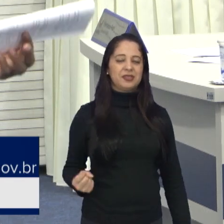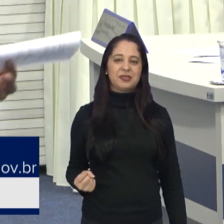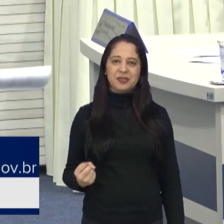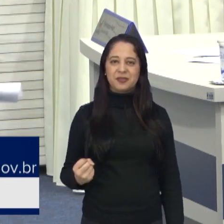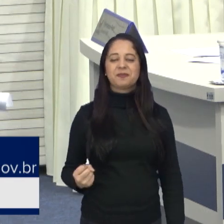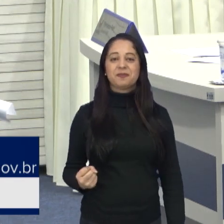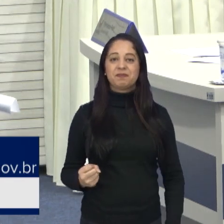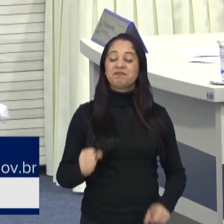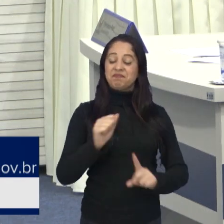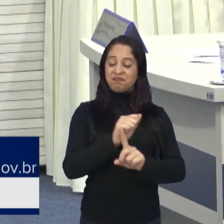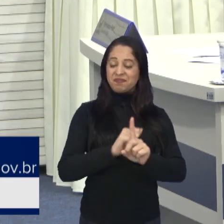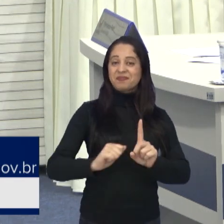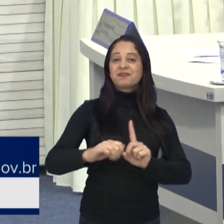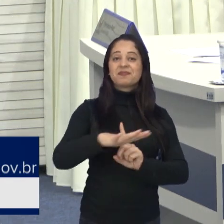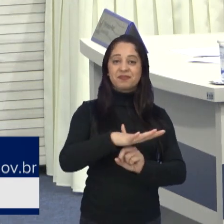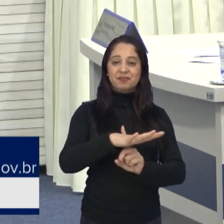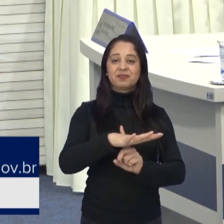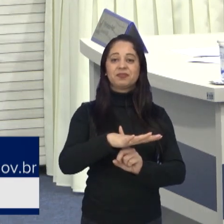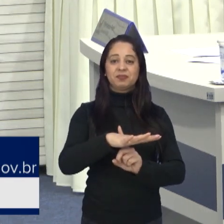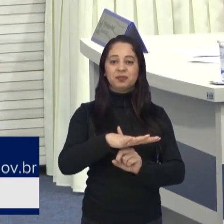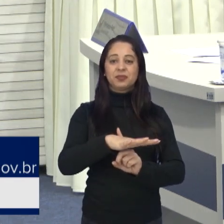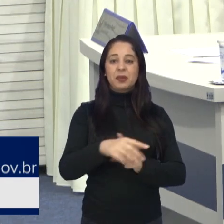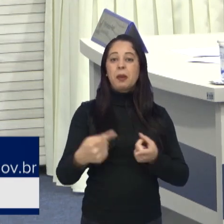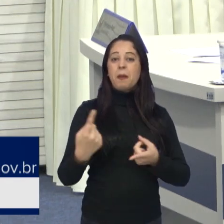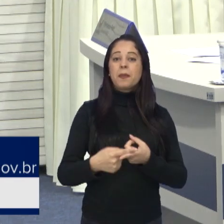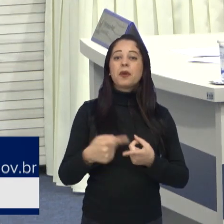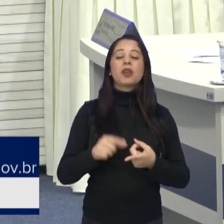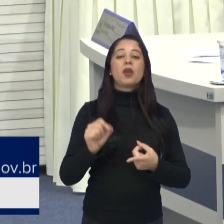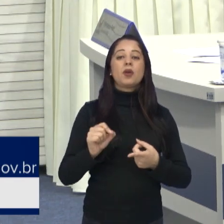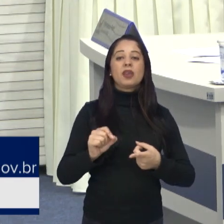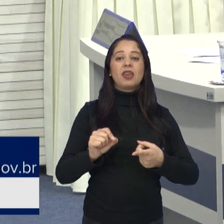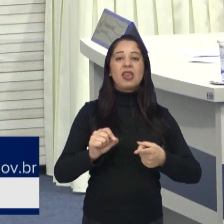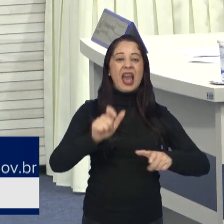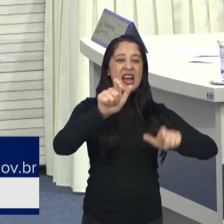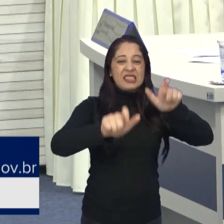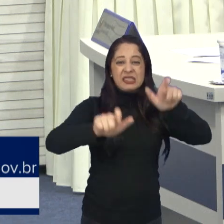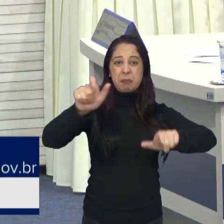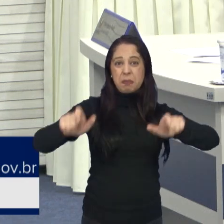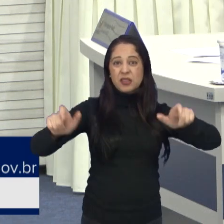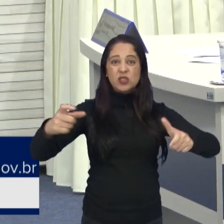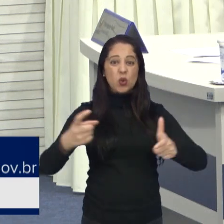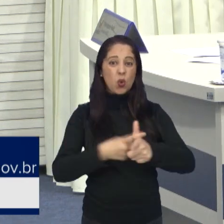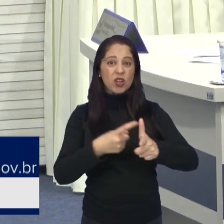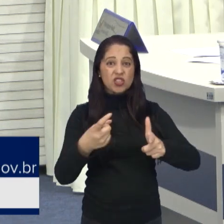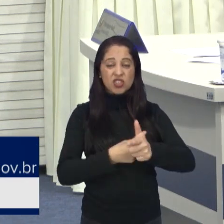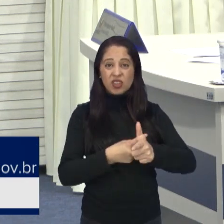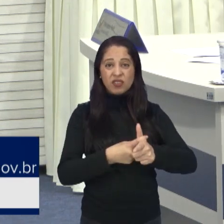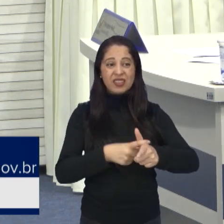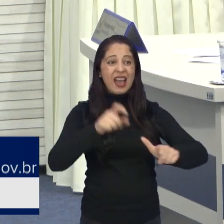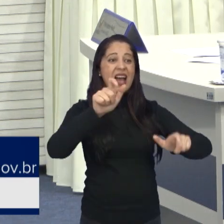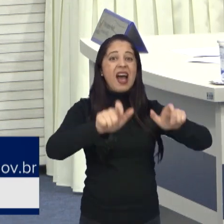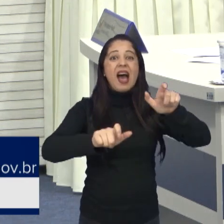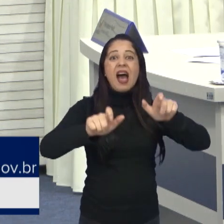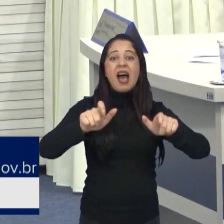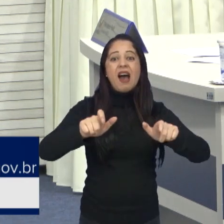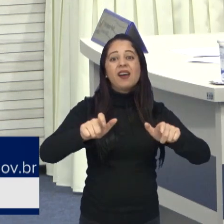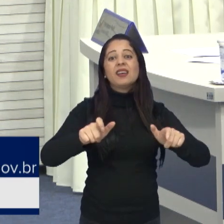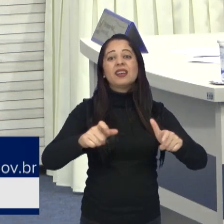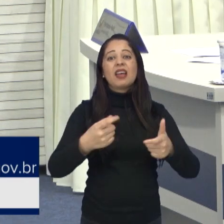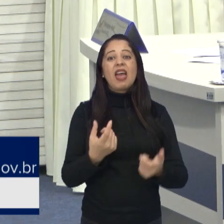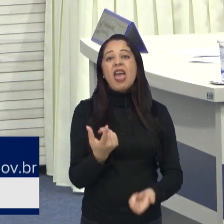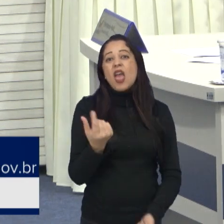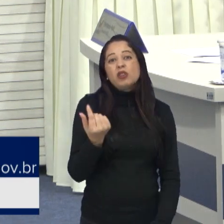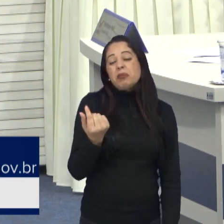bem social, porque maior parte dos devedores da prefeitura são pessoas que devem um